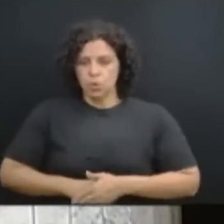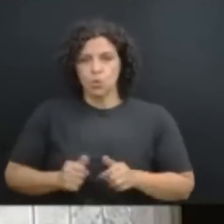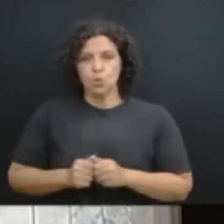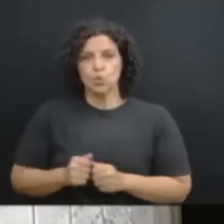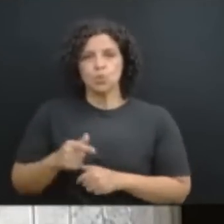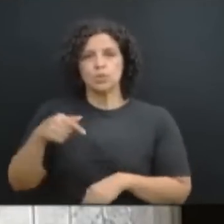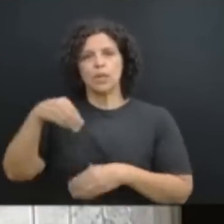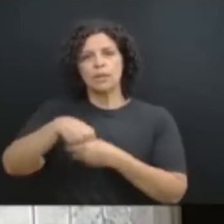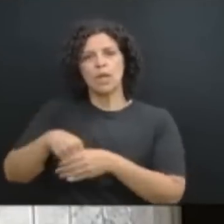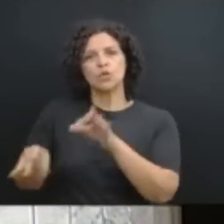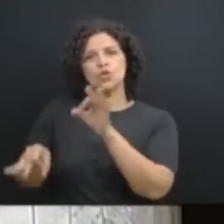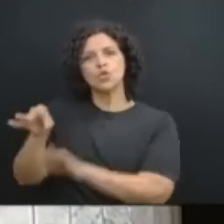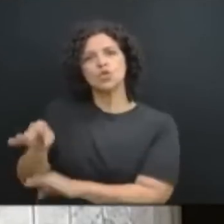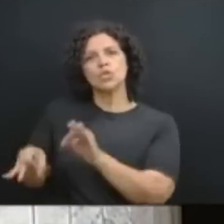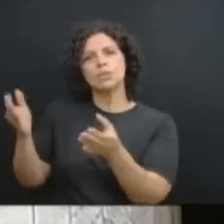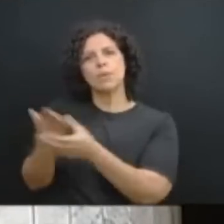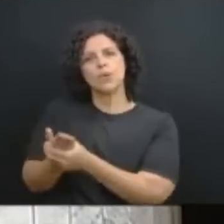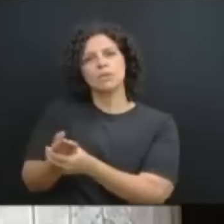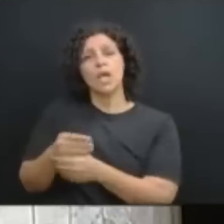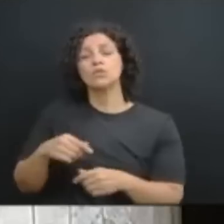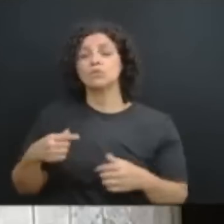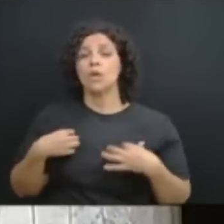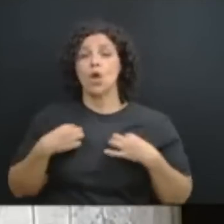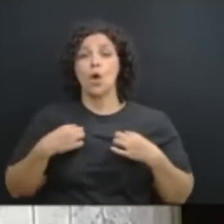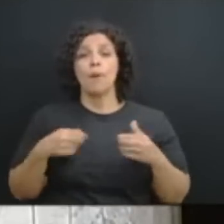para dentro do Tribunal do Júri,